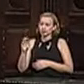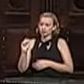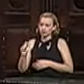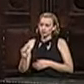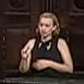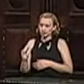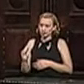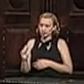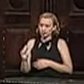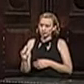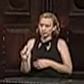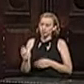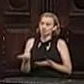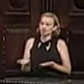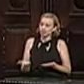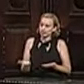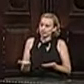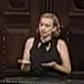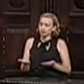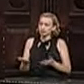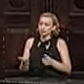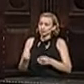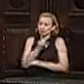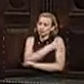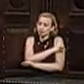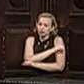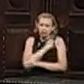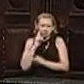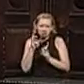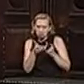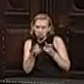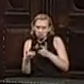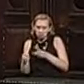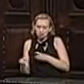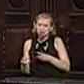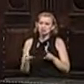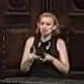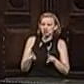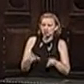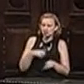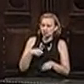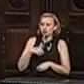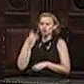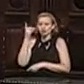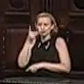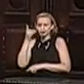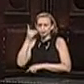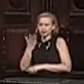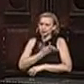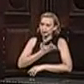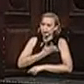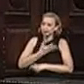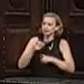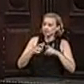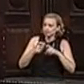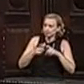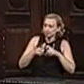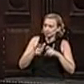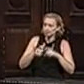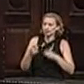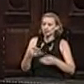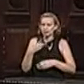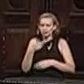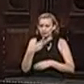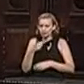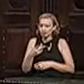deputada enfermeira Rejane, a hospitais e UPAs municipais aqui no Rio. E esses hospitais e essas